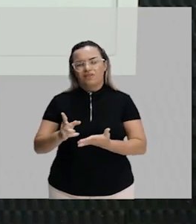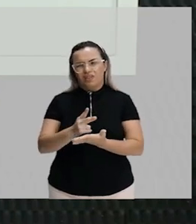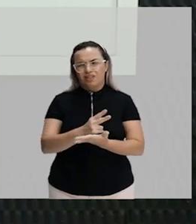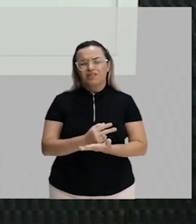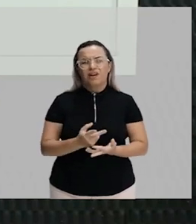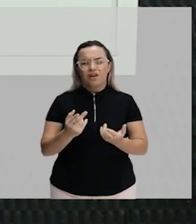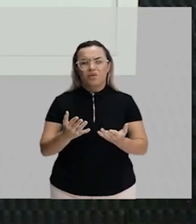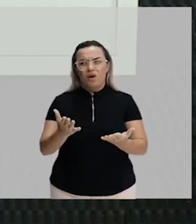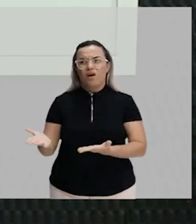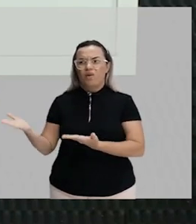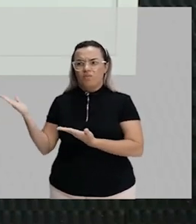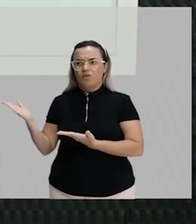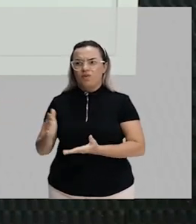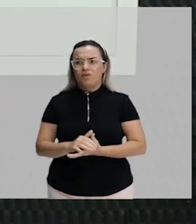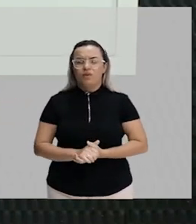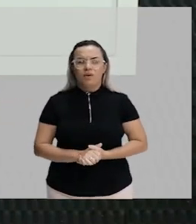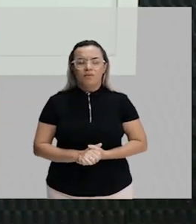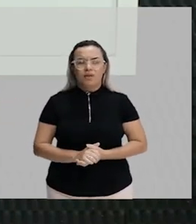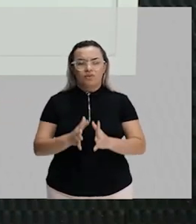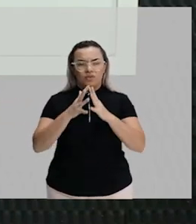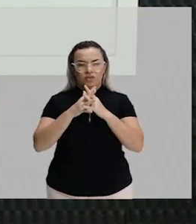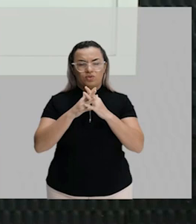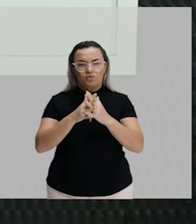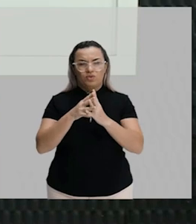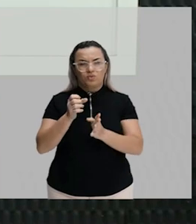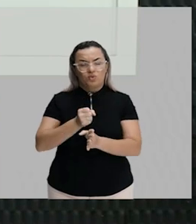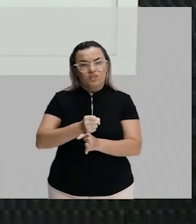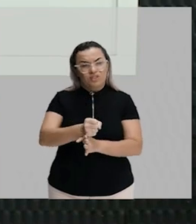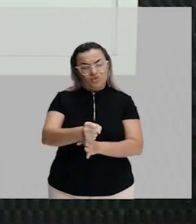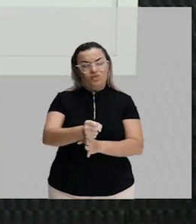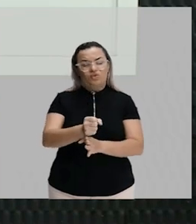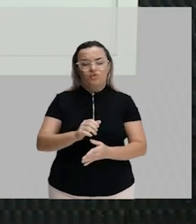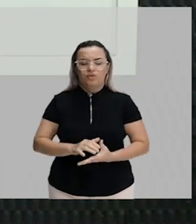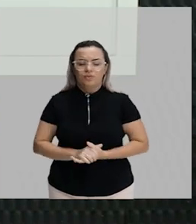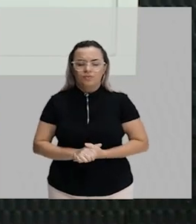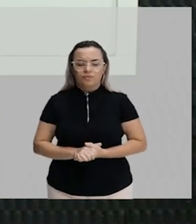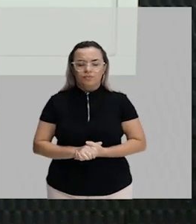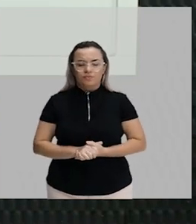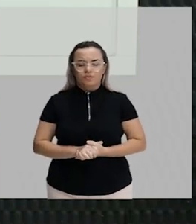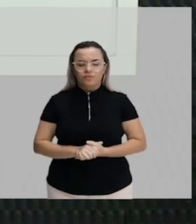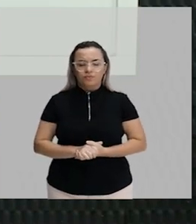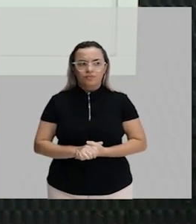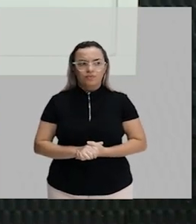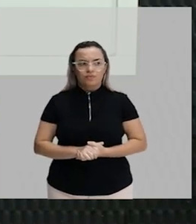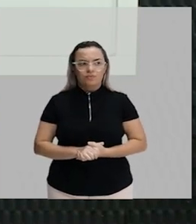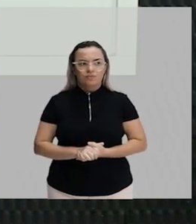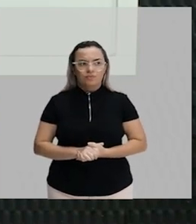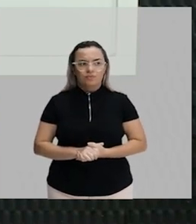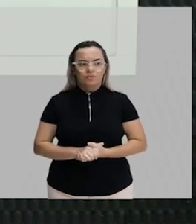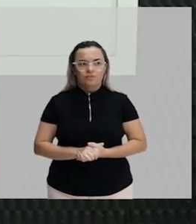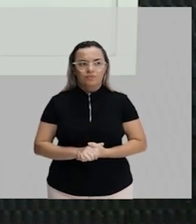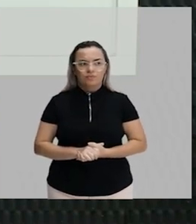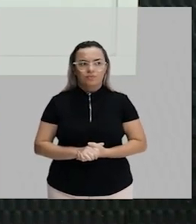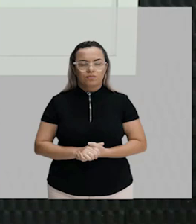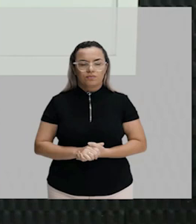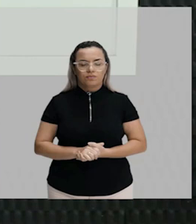confundir quanto ao sentido tá bom então a de fora é percorrida por corrente de 4 Amp n